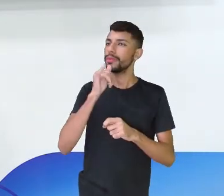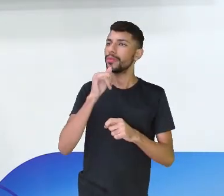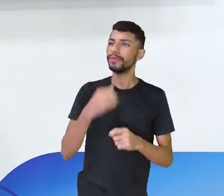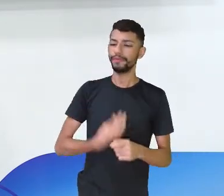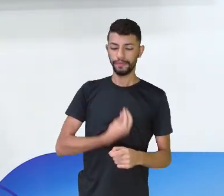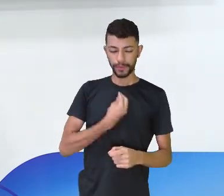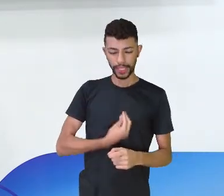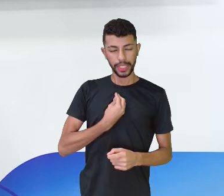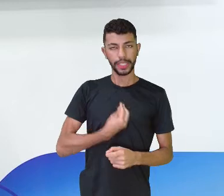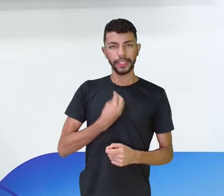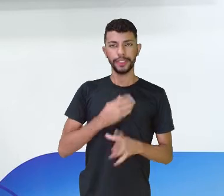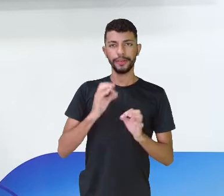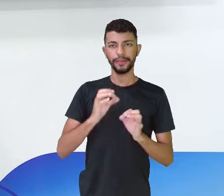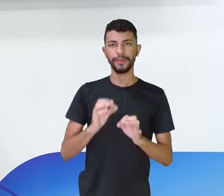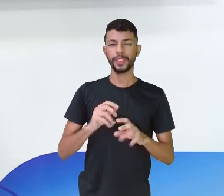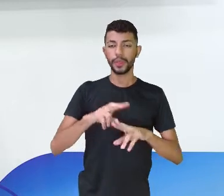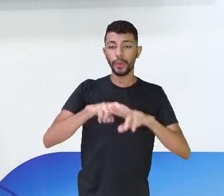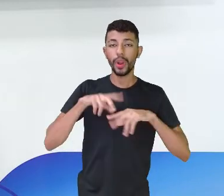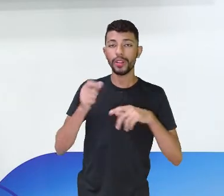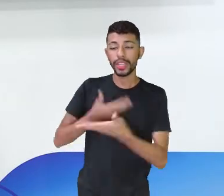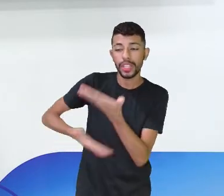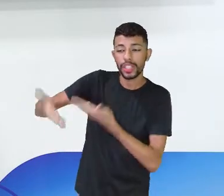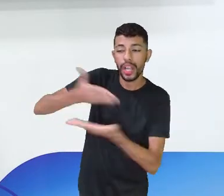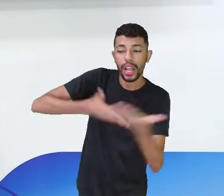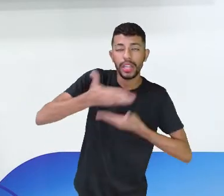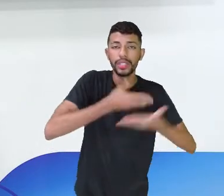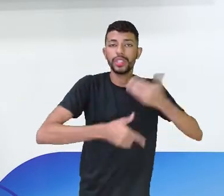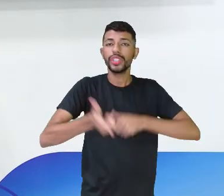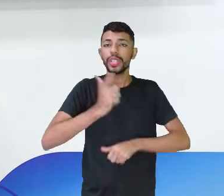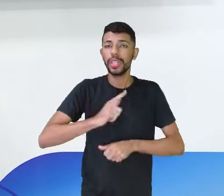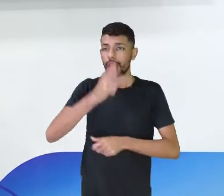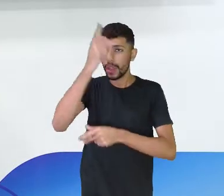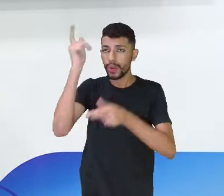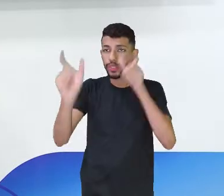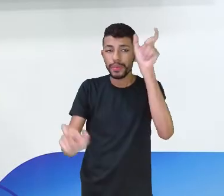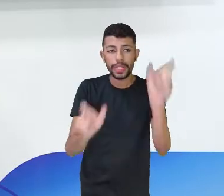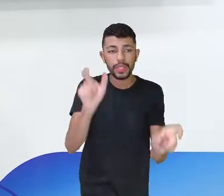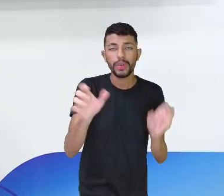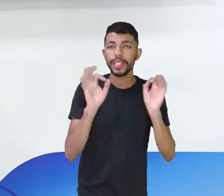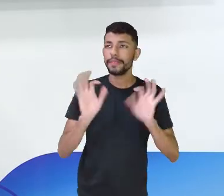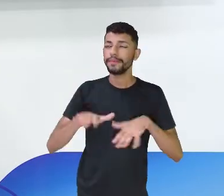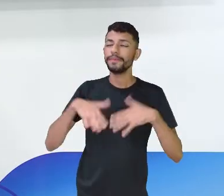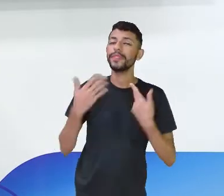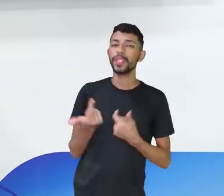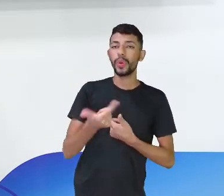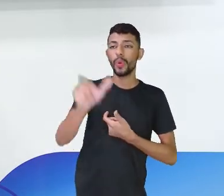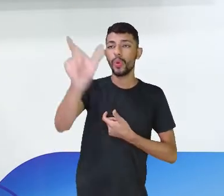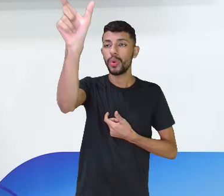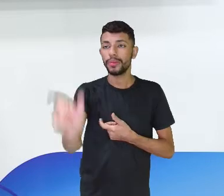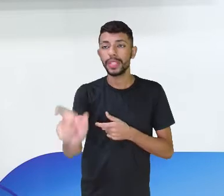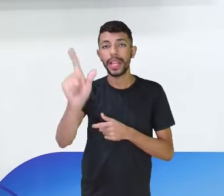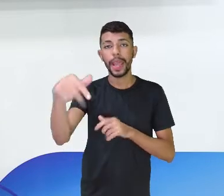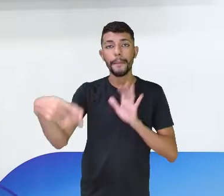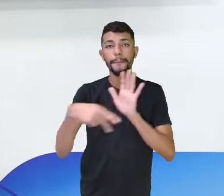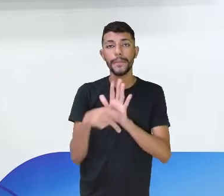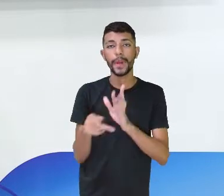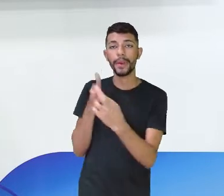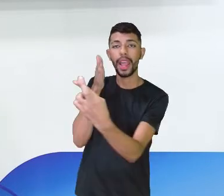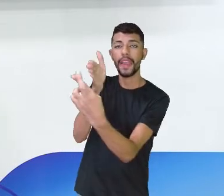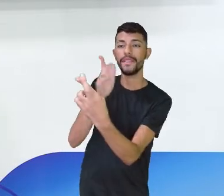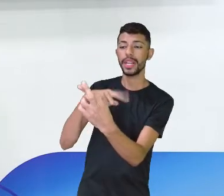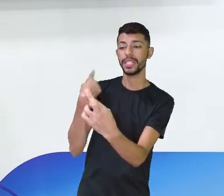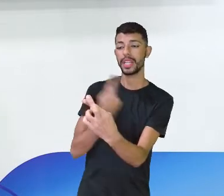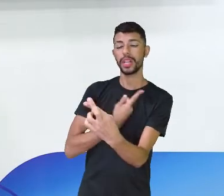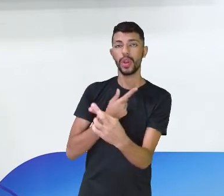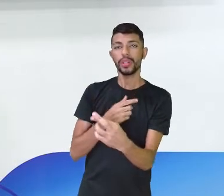gente se configura a partir das relações que a gente tem com as pessoas. O outro, ele serve de referência para a gente, o que a gente quer ser, o que a gente não